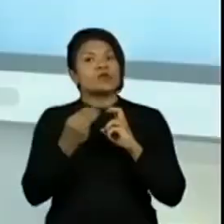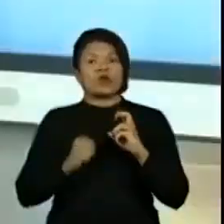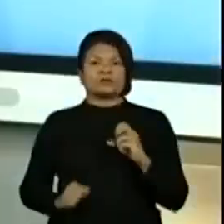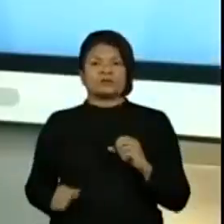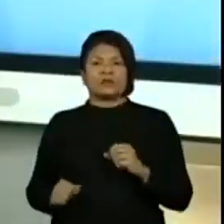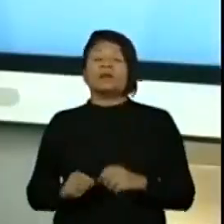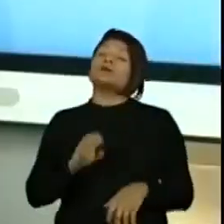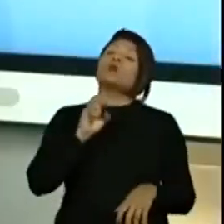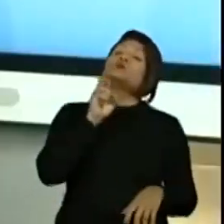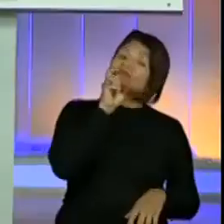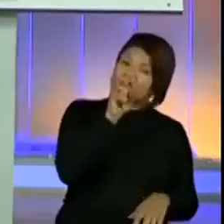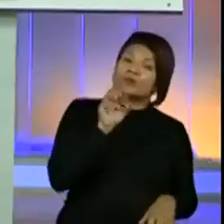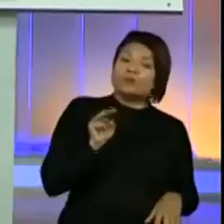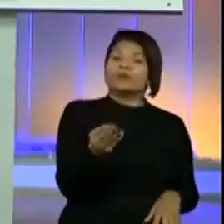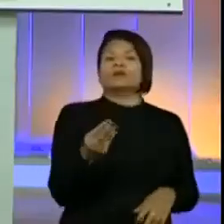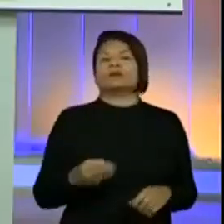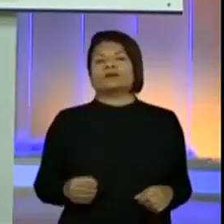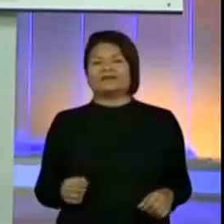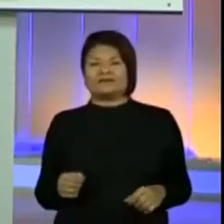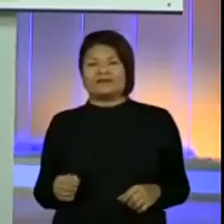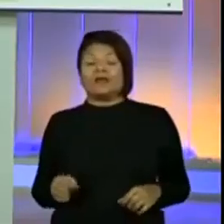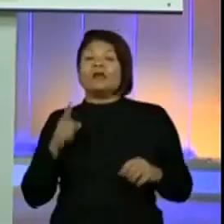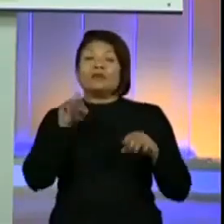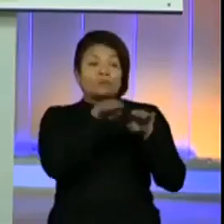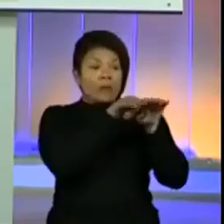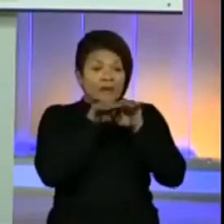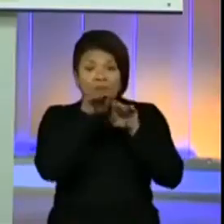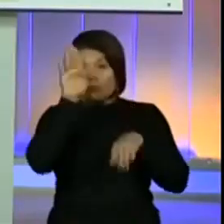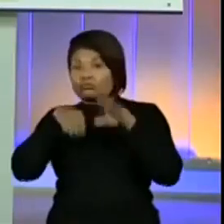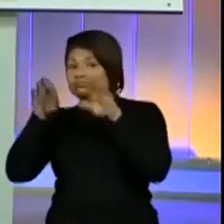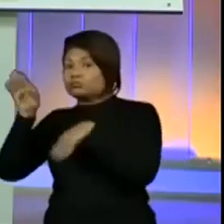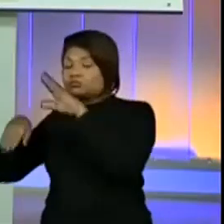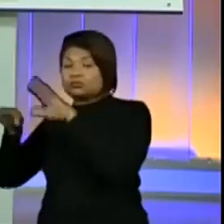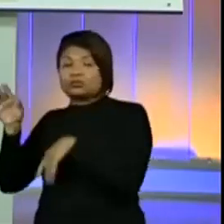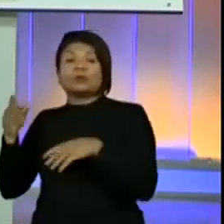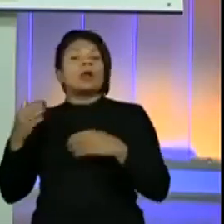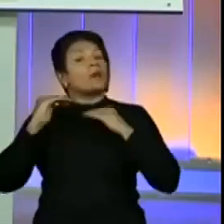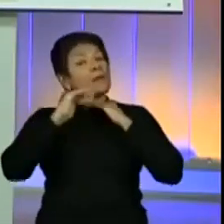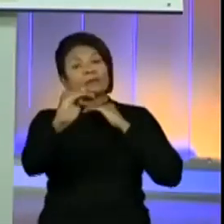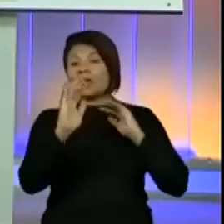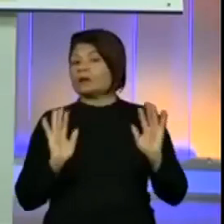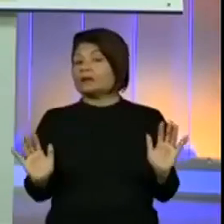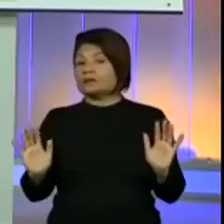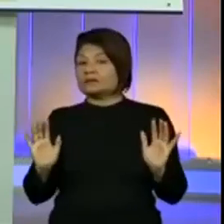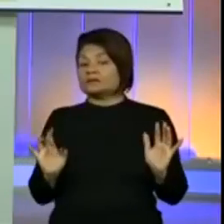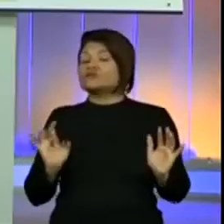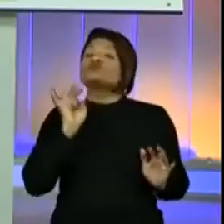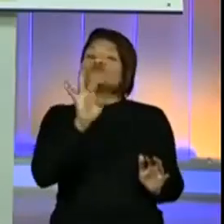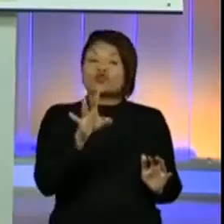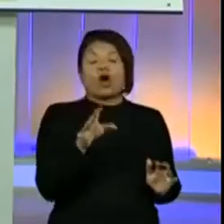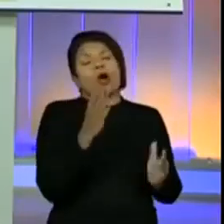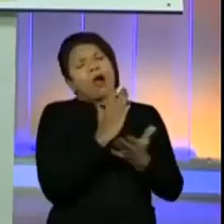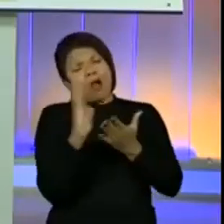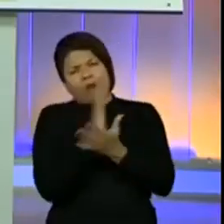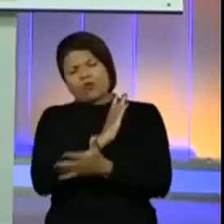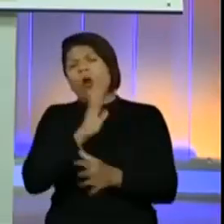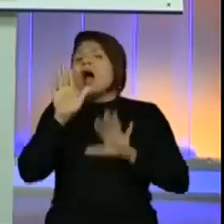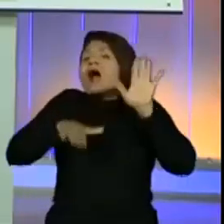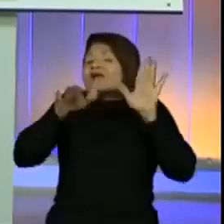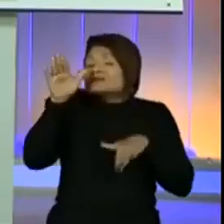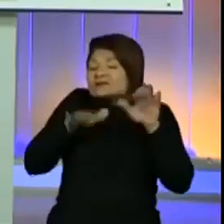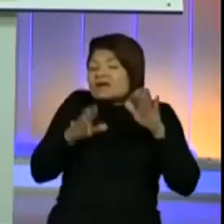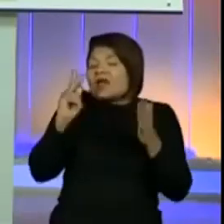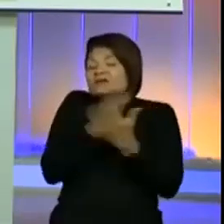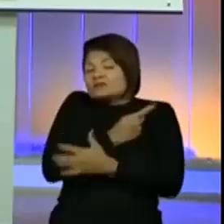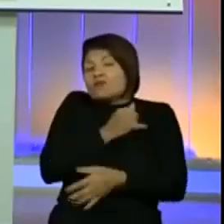precisa ficar atento é que esses padrões e regularidades, eles se mantêm, com exceção, lembra que eu falei que tinha exceção? Com exceção,